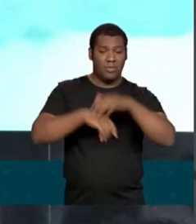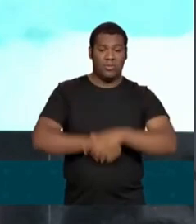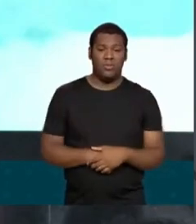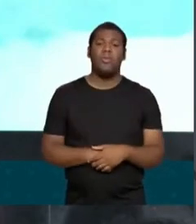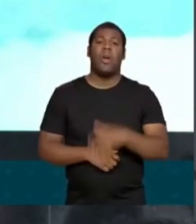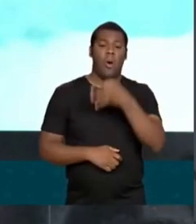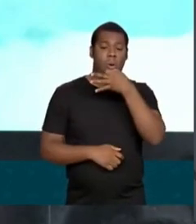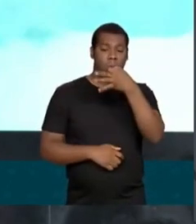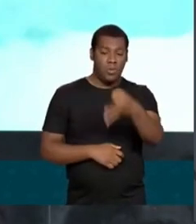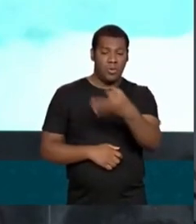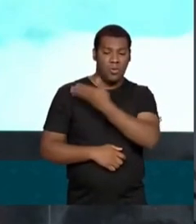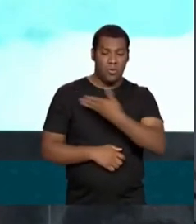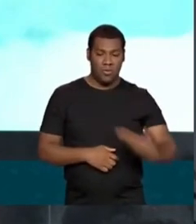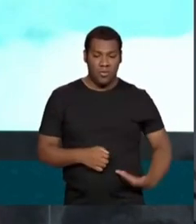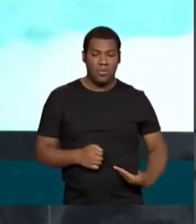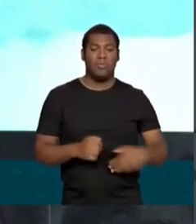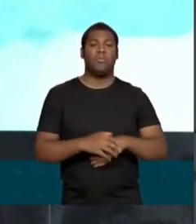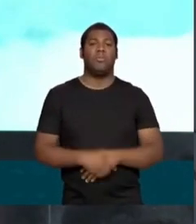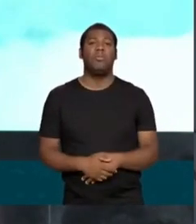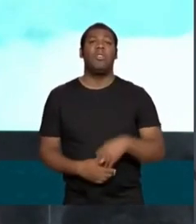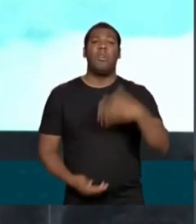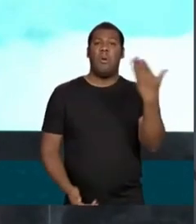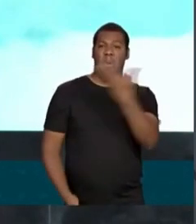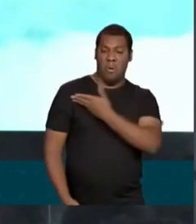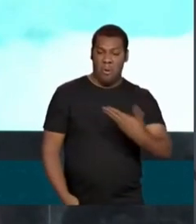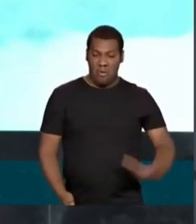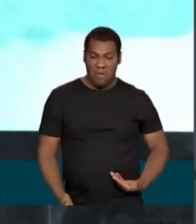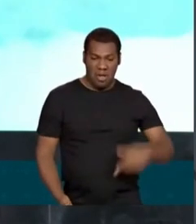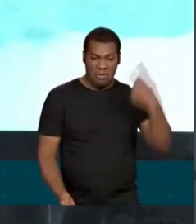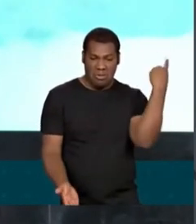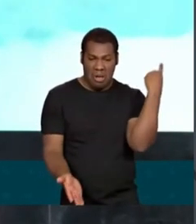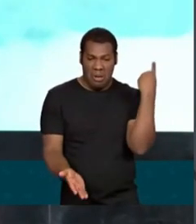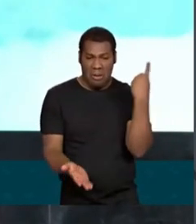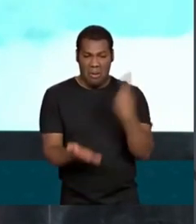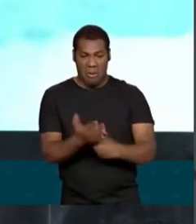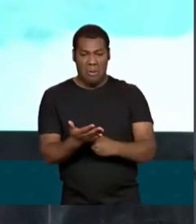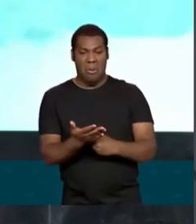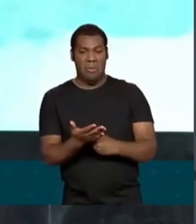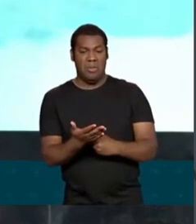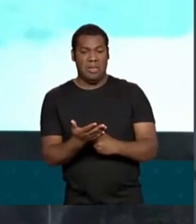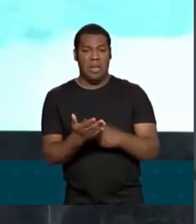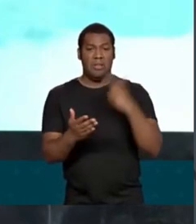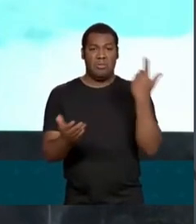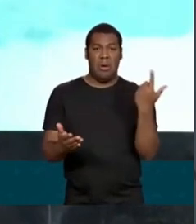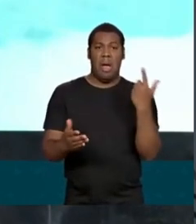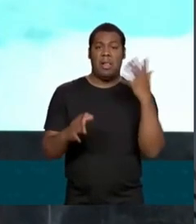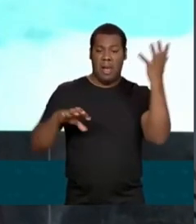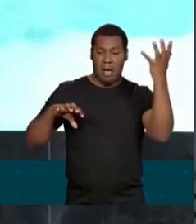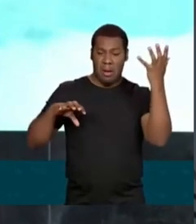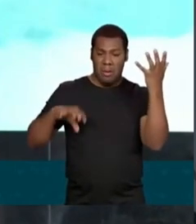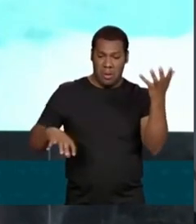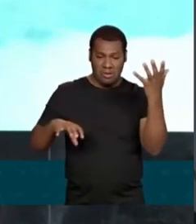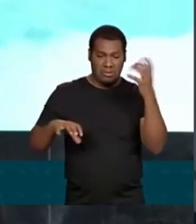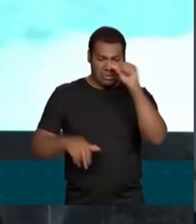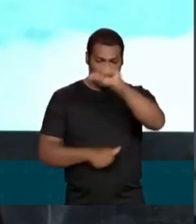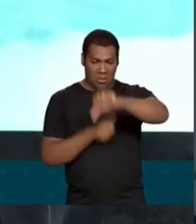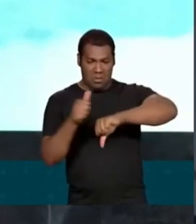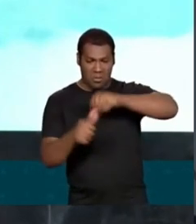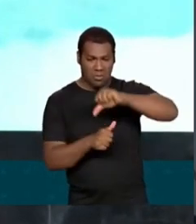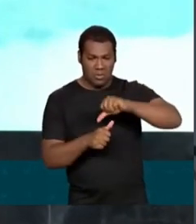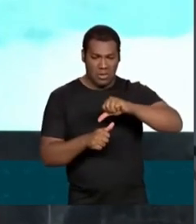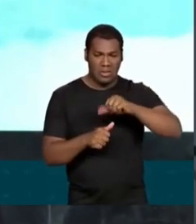do governo o governo não tem compromisso de Sansão com qualquer alteração Então faça que significa